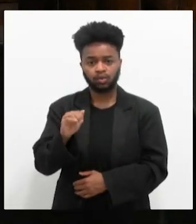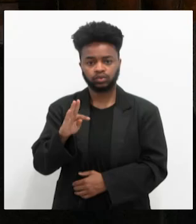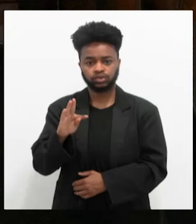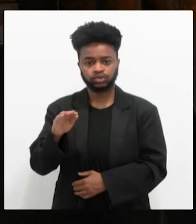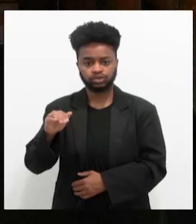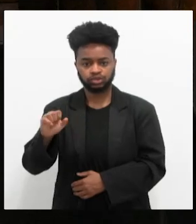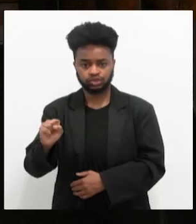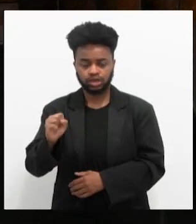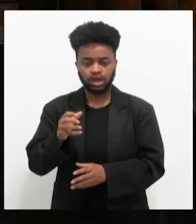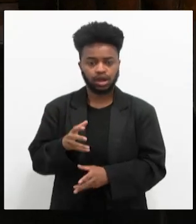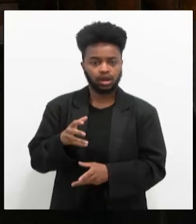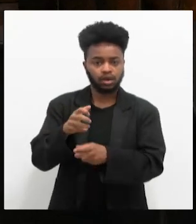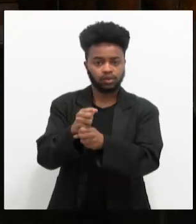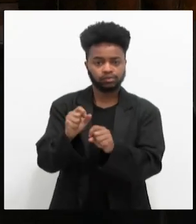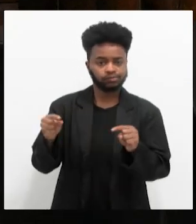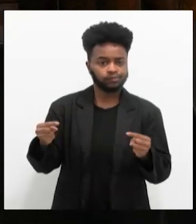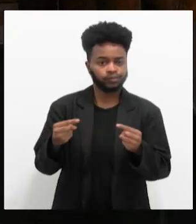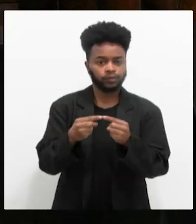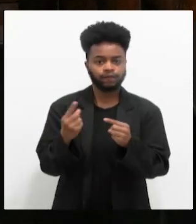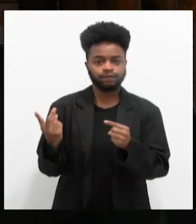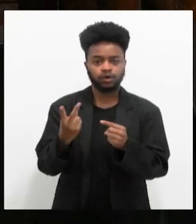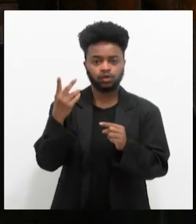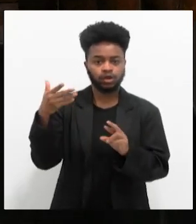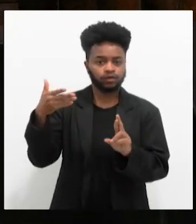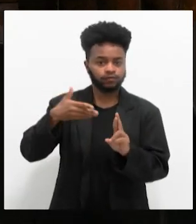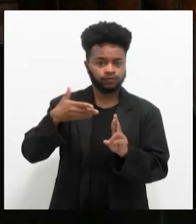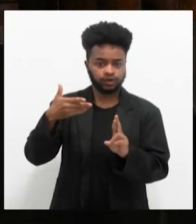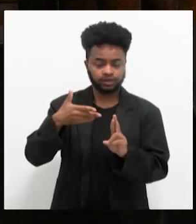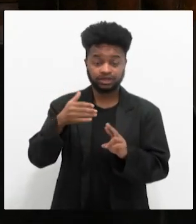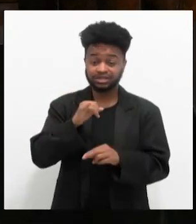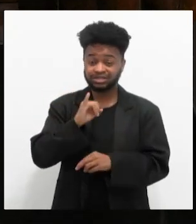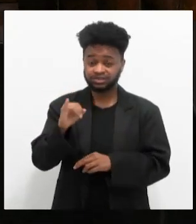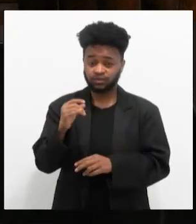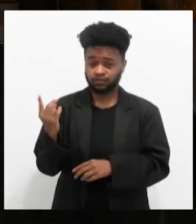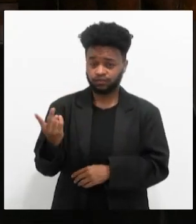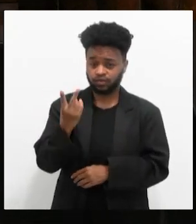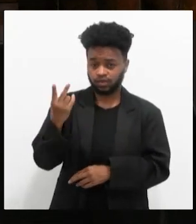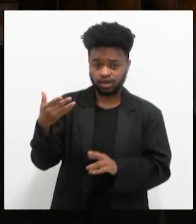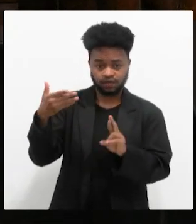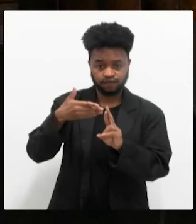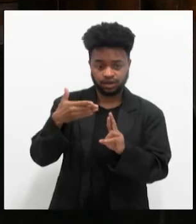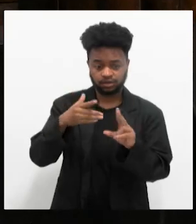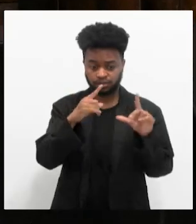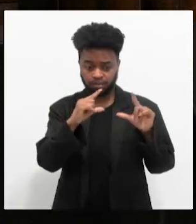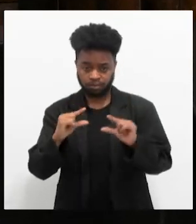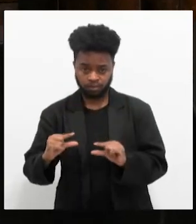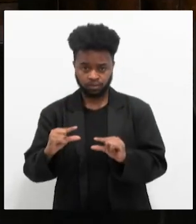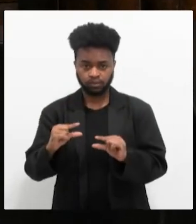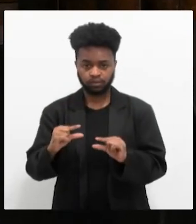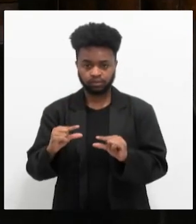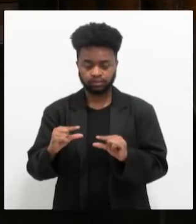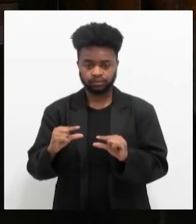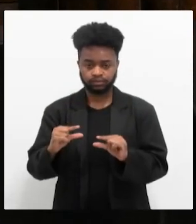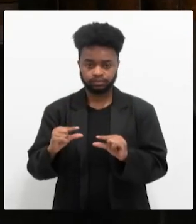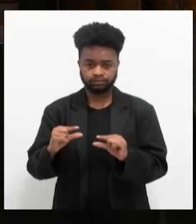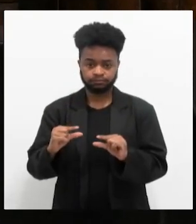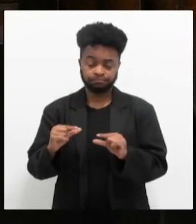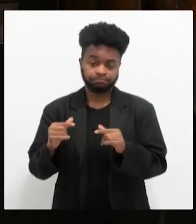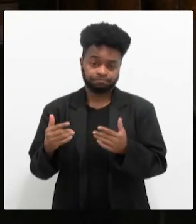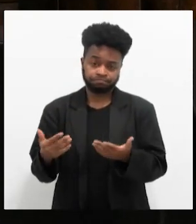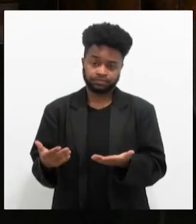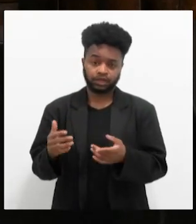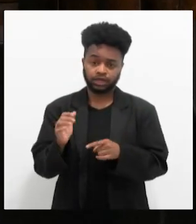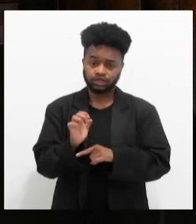preço de referência do petróleo. Se o preço de referência do petróleo está mais baixo, os estados,